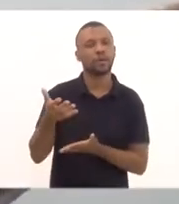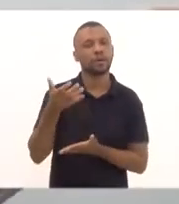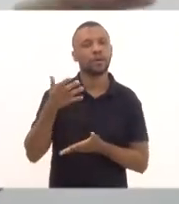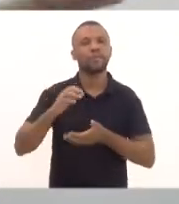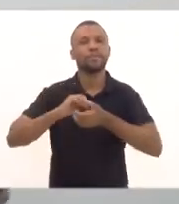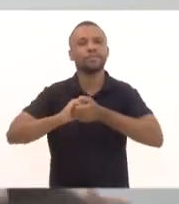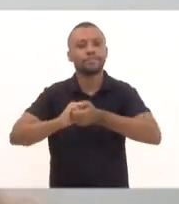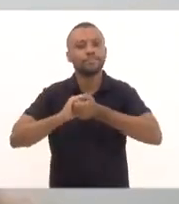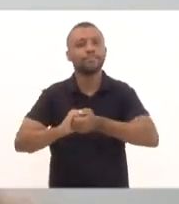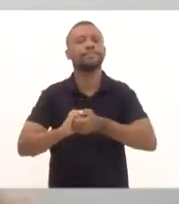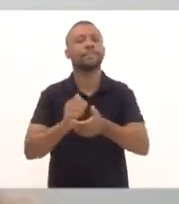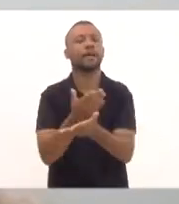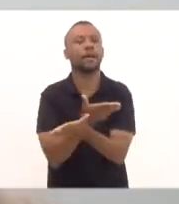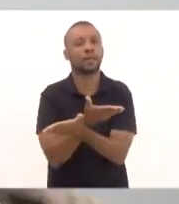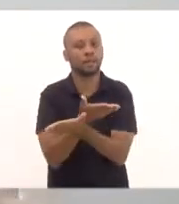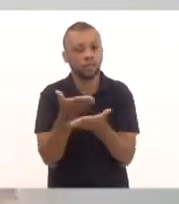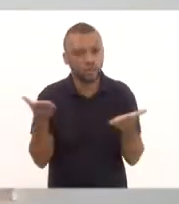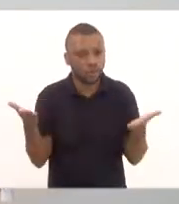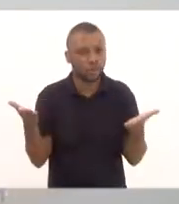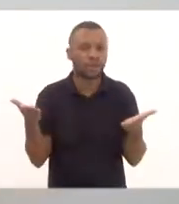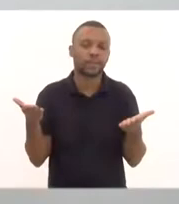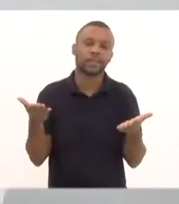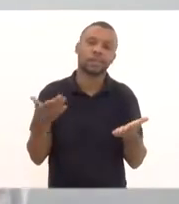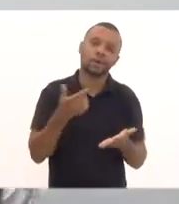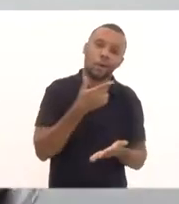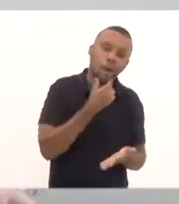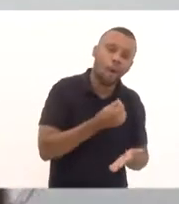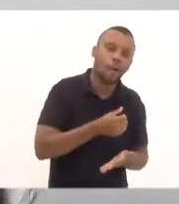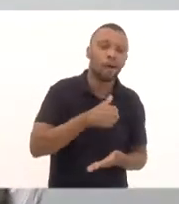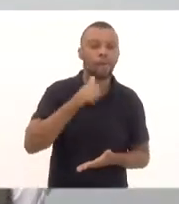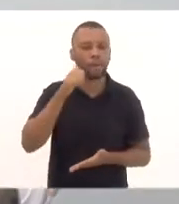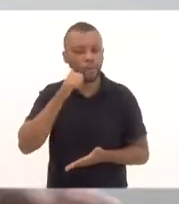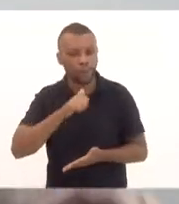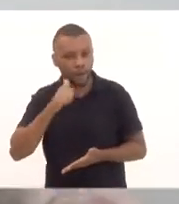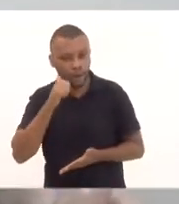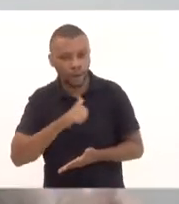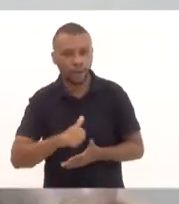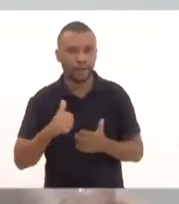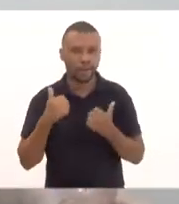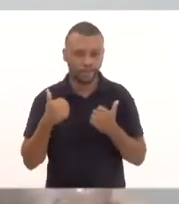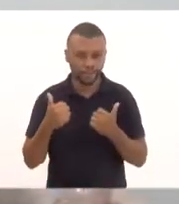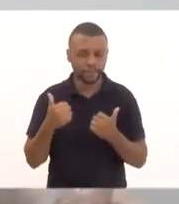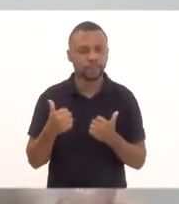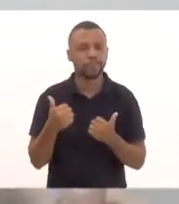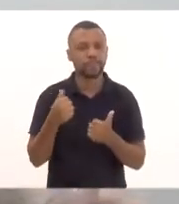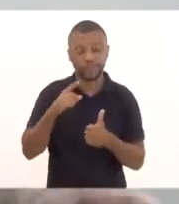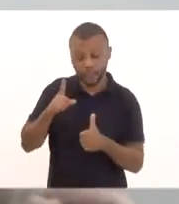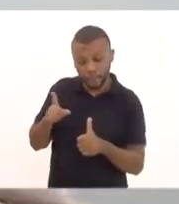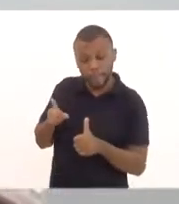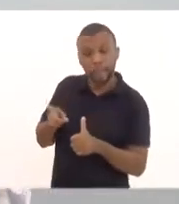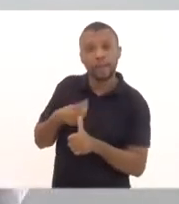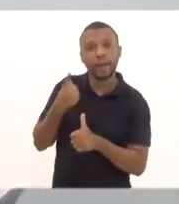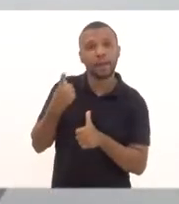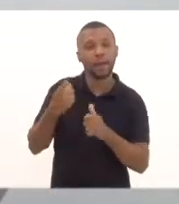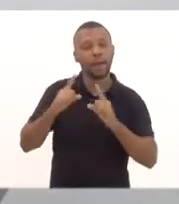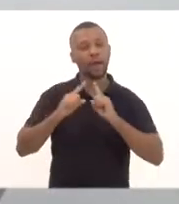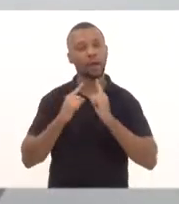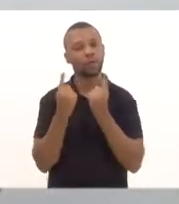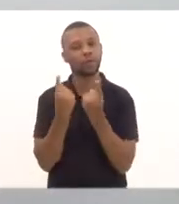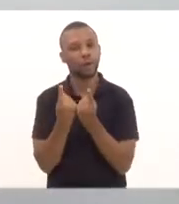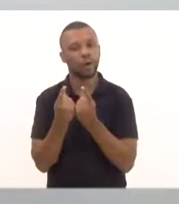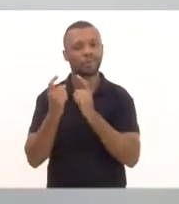cumprimentar todos e todas nesta Primeira reunião